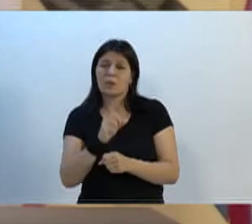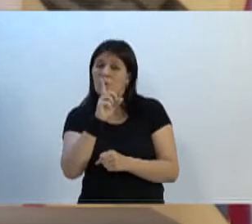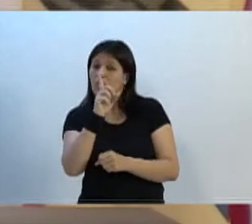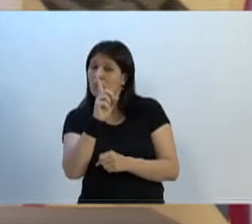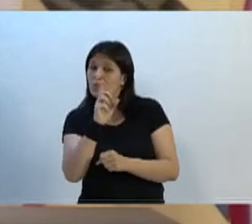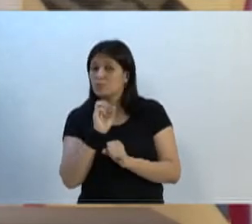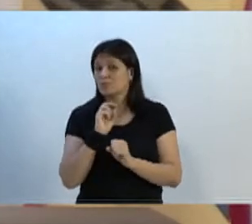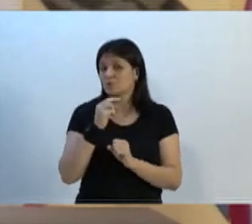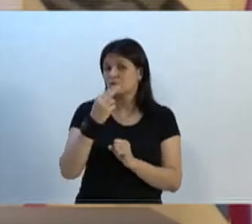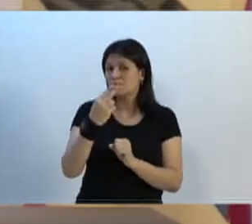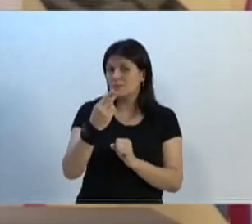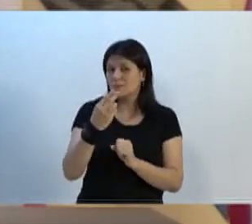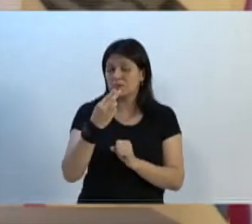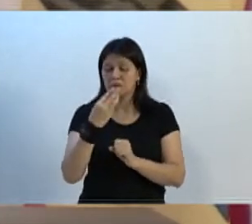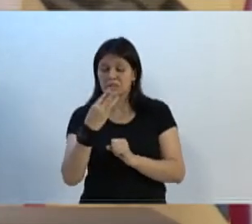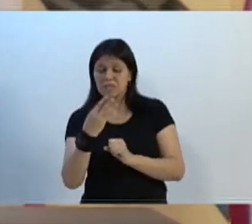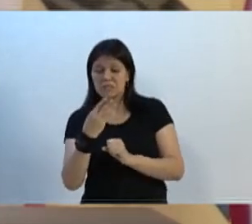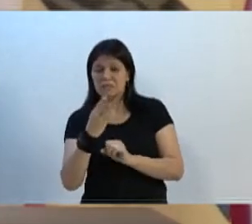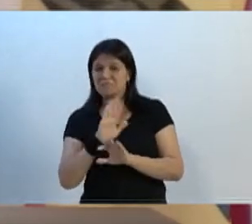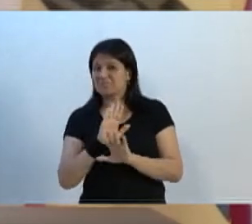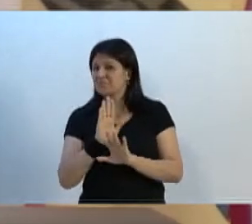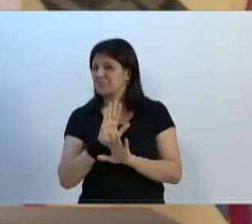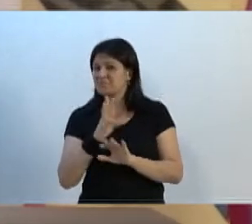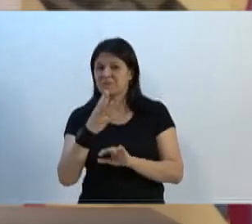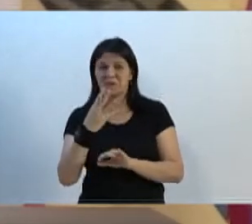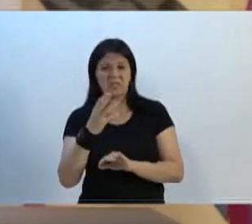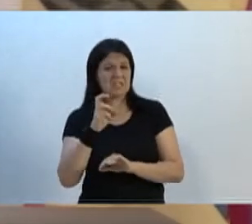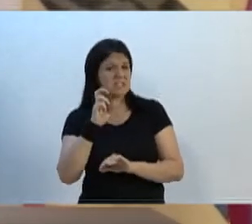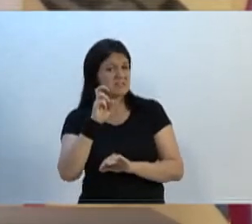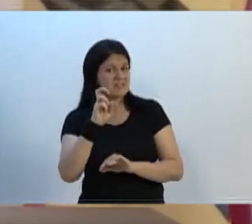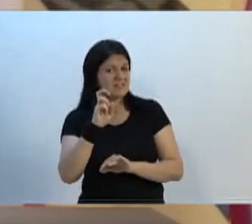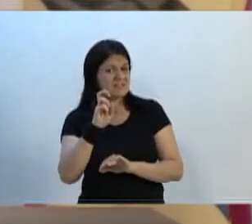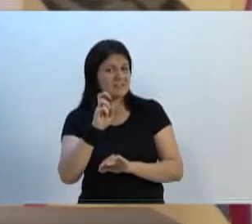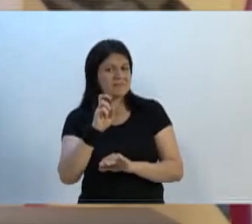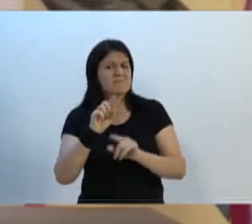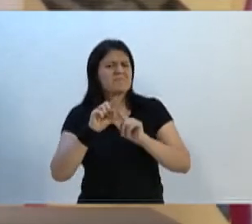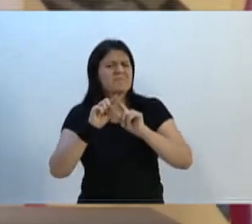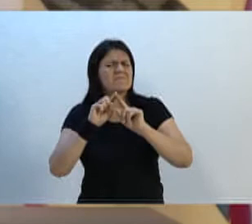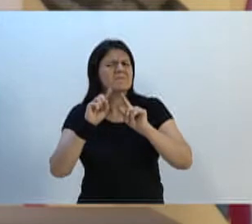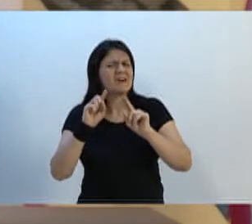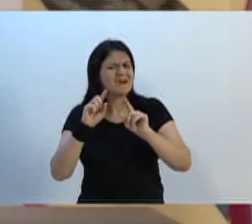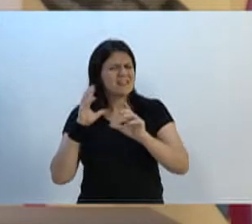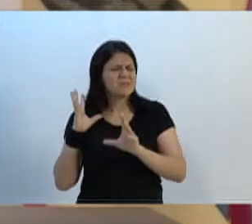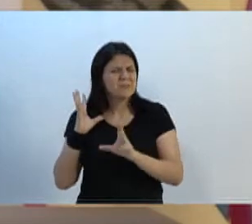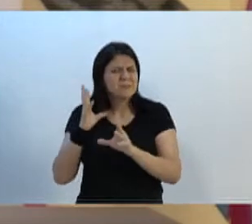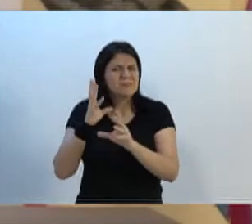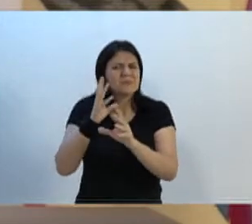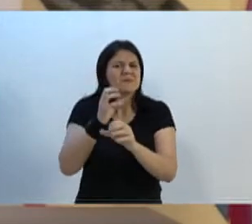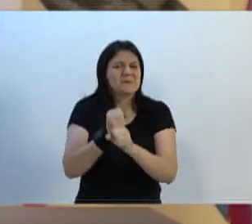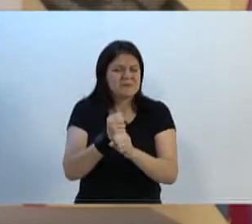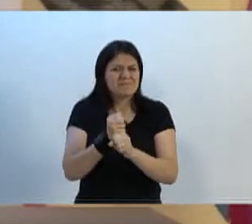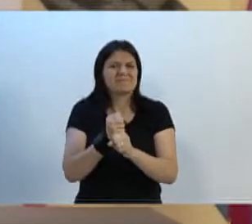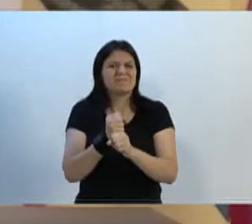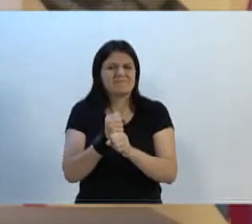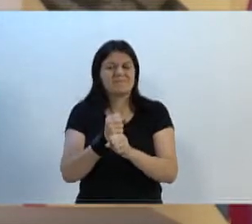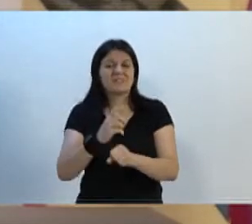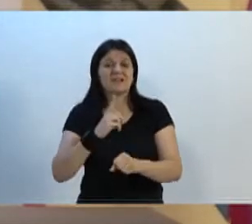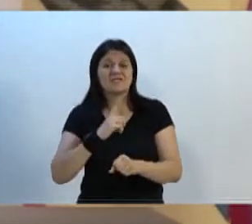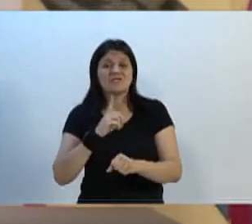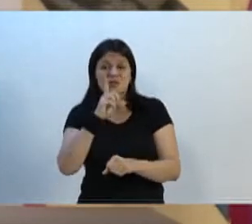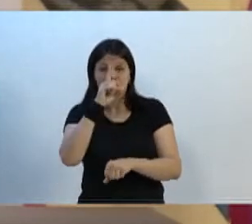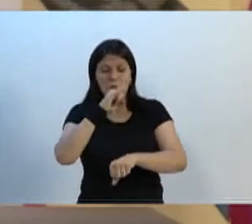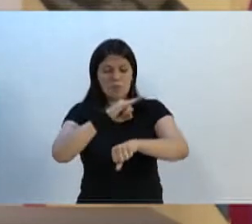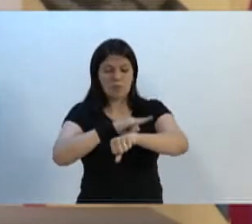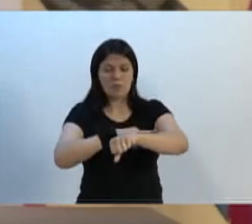um nem dois nem três nem quatro Nem cinco muito mais do que isso nós temos atualmente um banheiro